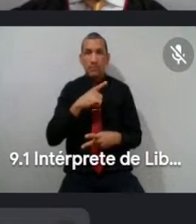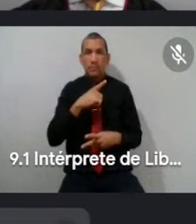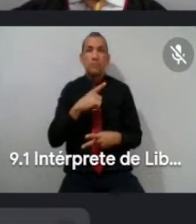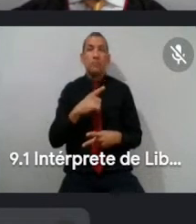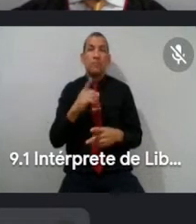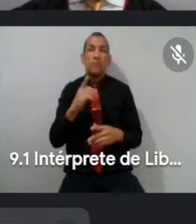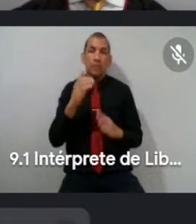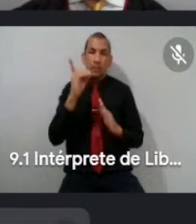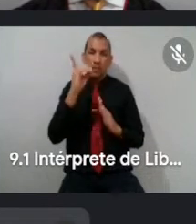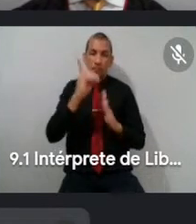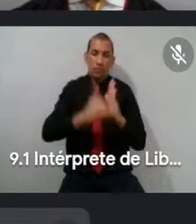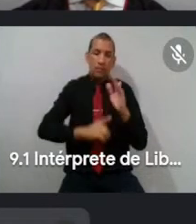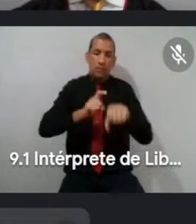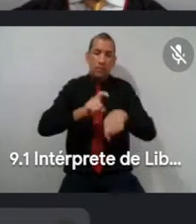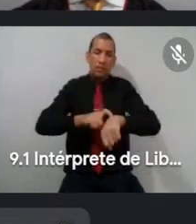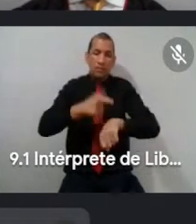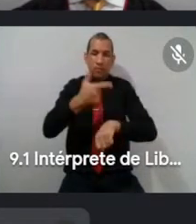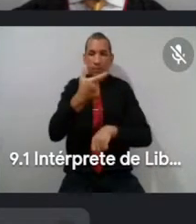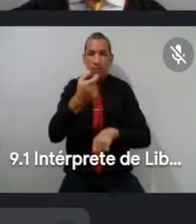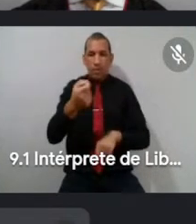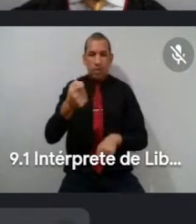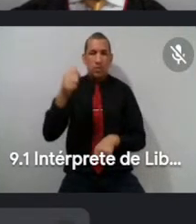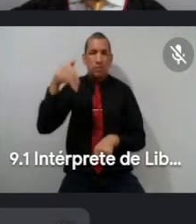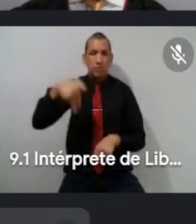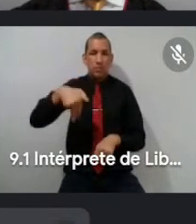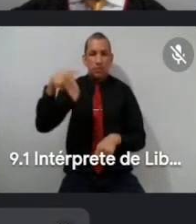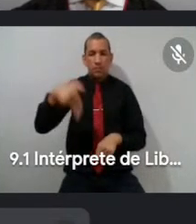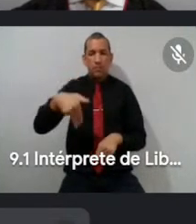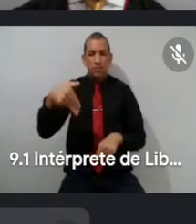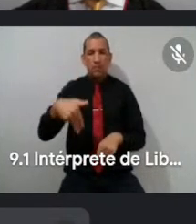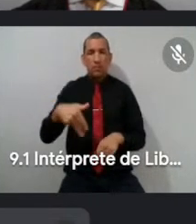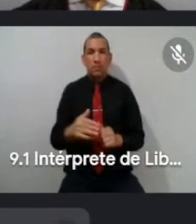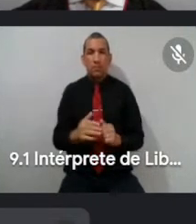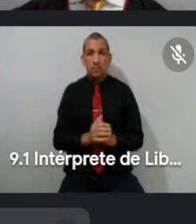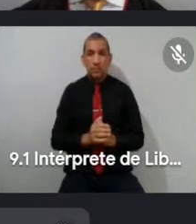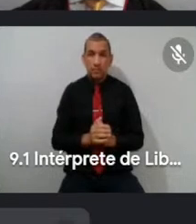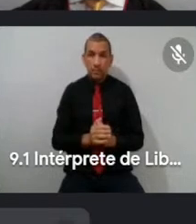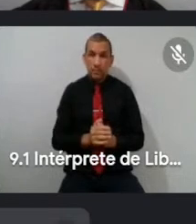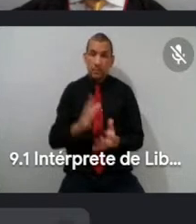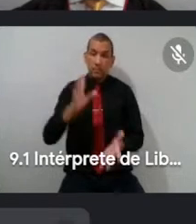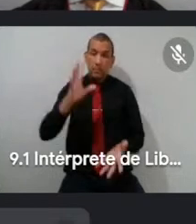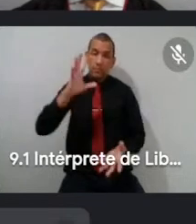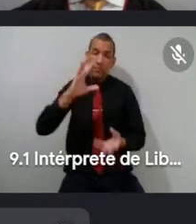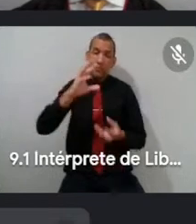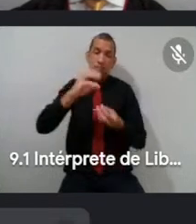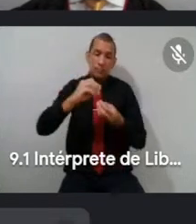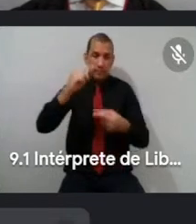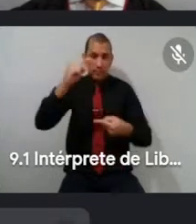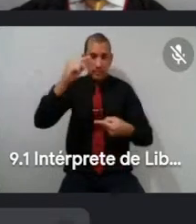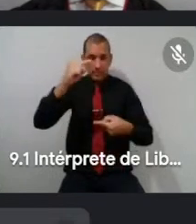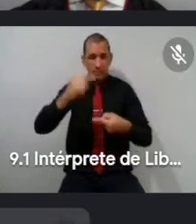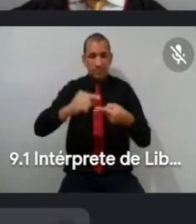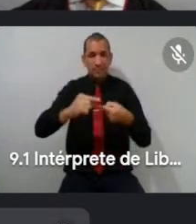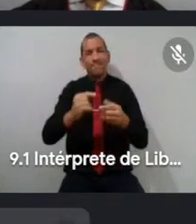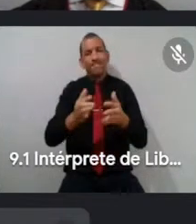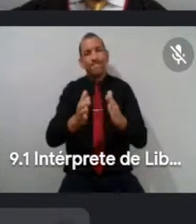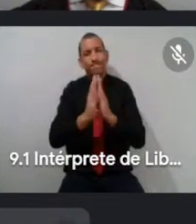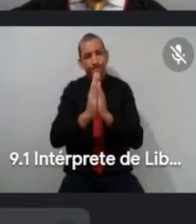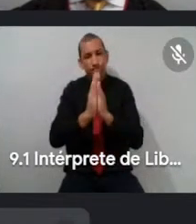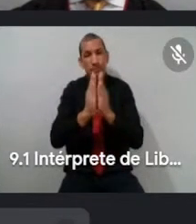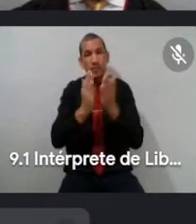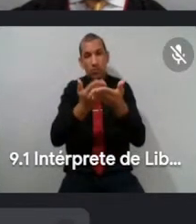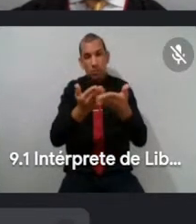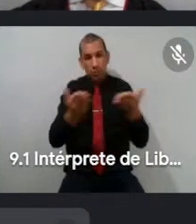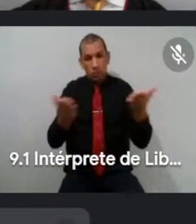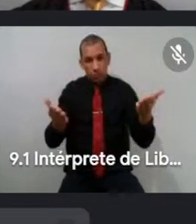direito a 20 minutos e eu peço que se puder fazer um pouco de síntese né Nós eu acho que é que